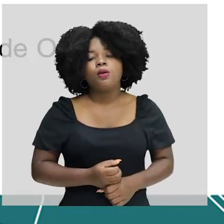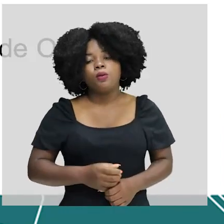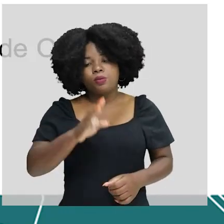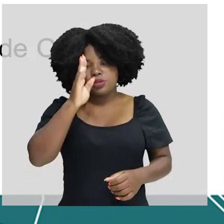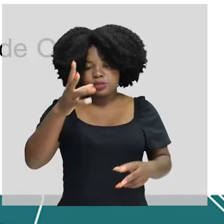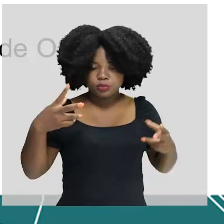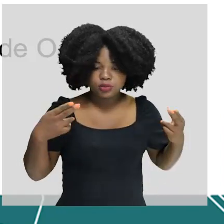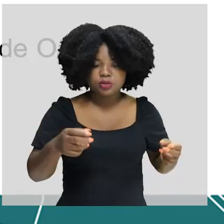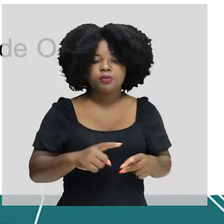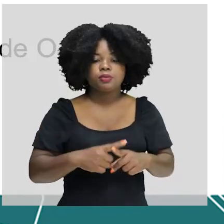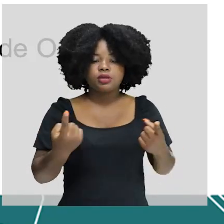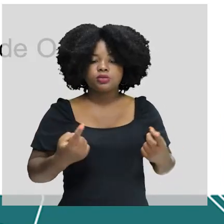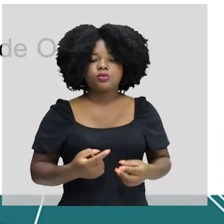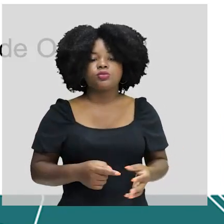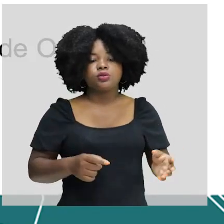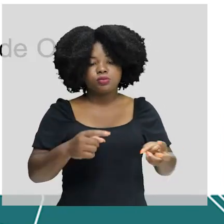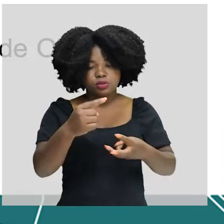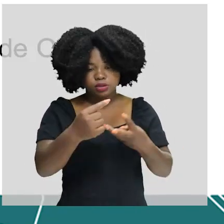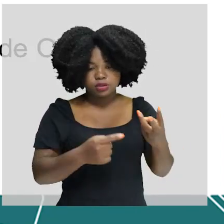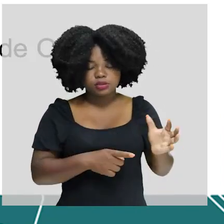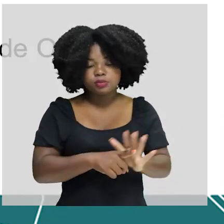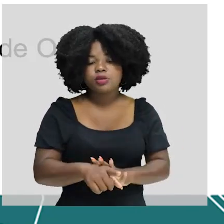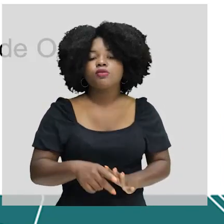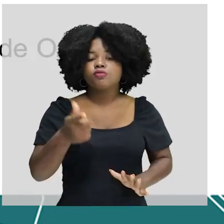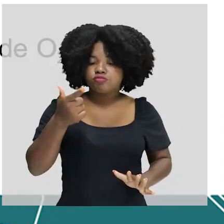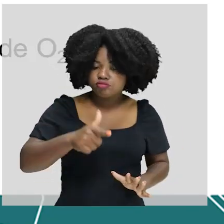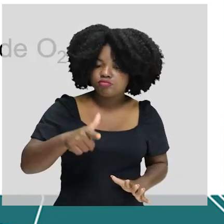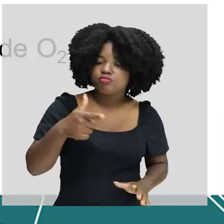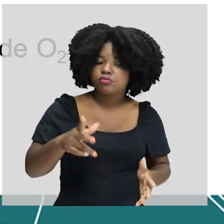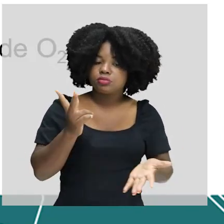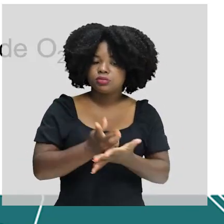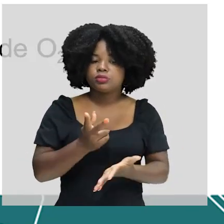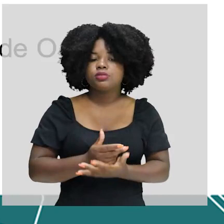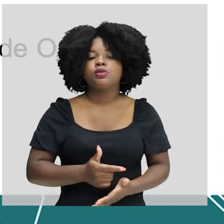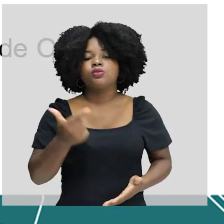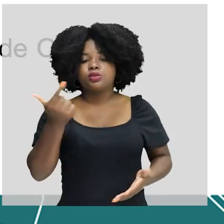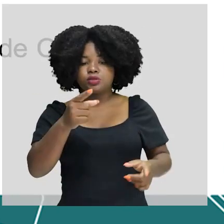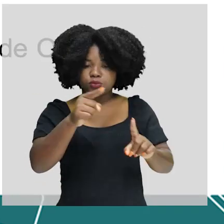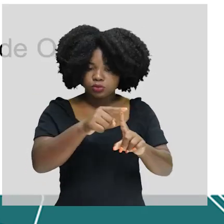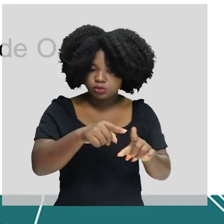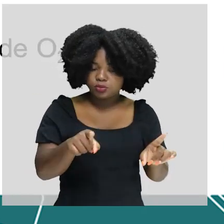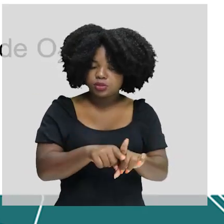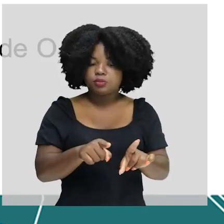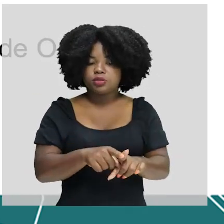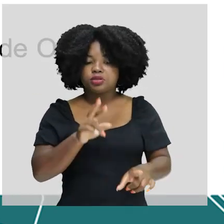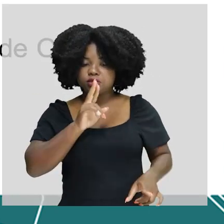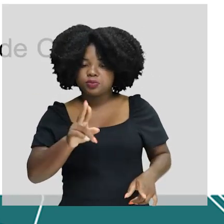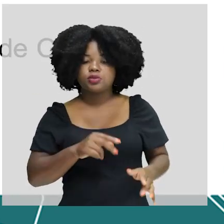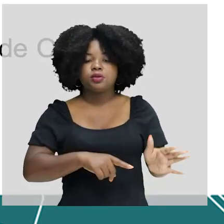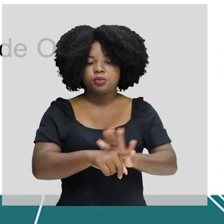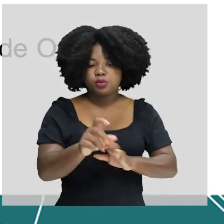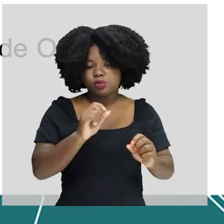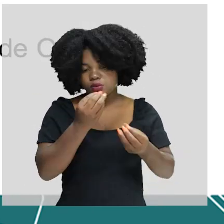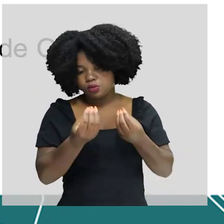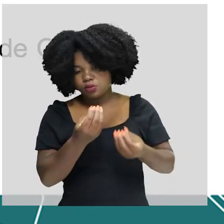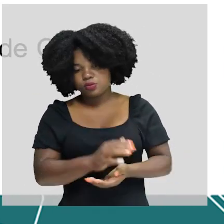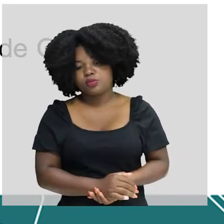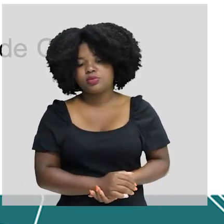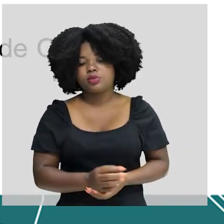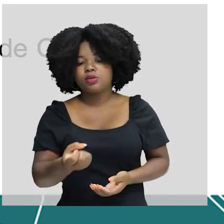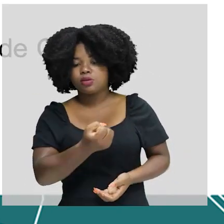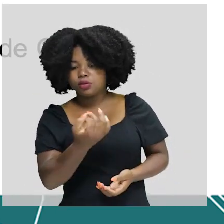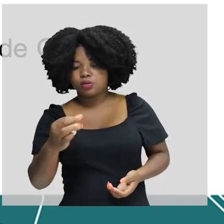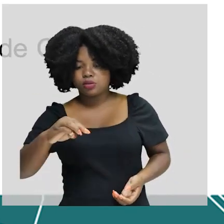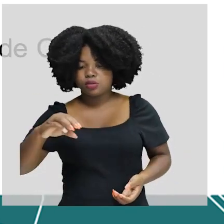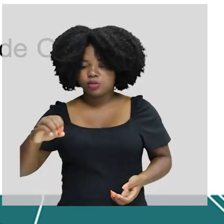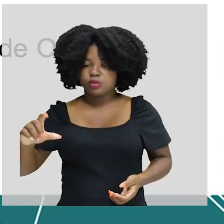vai repetir. Olha só, uma segunda forma de resolver seria a gente já trabalhar com a quantidade